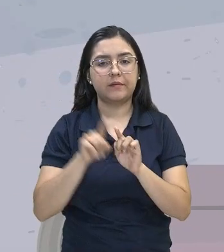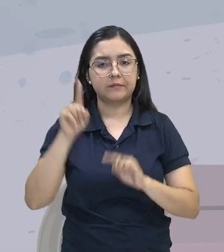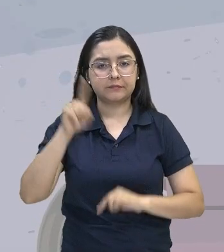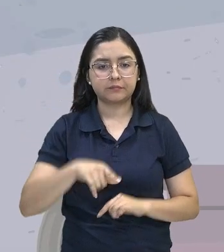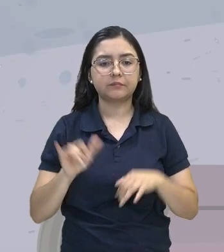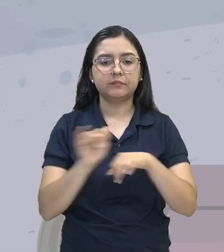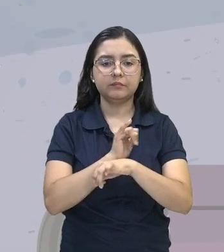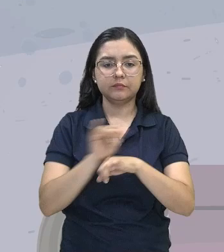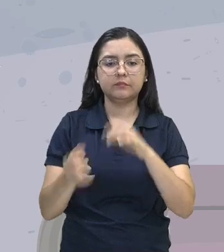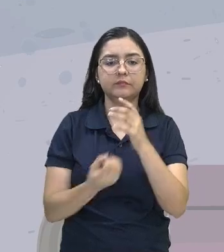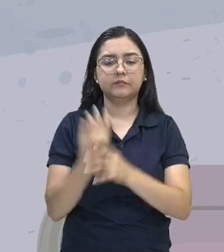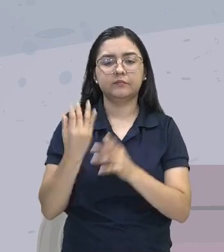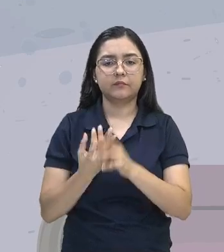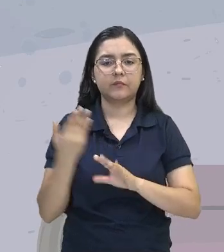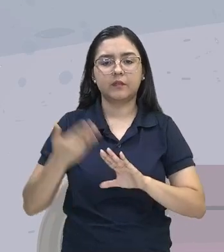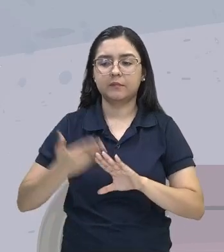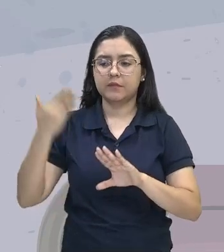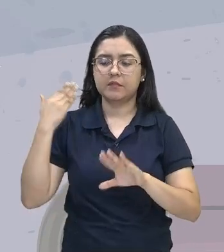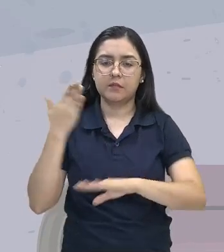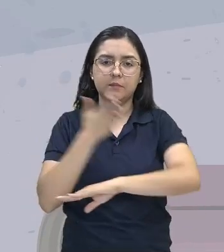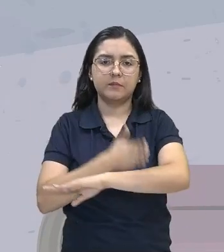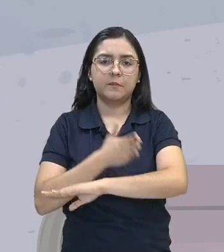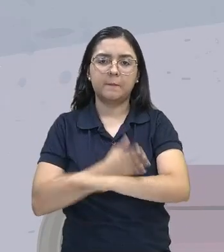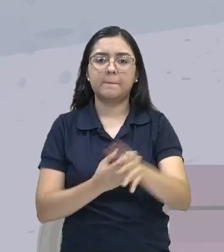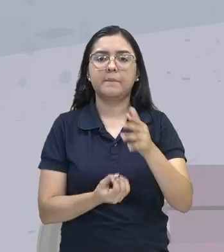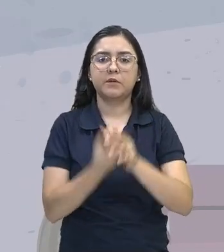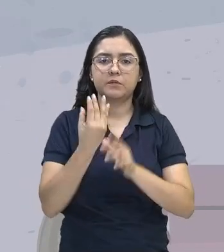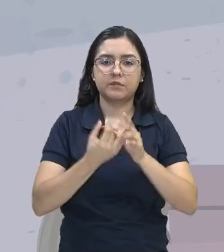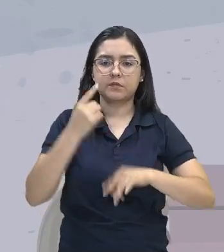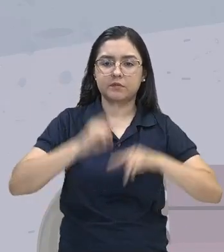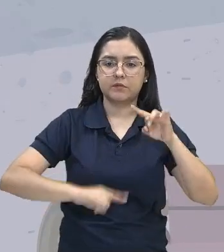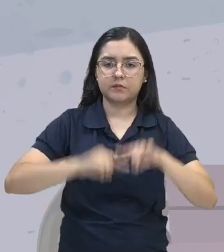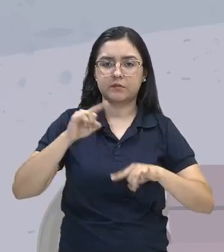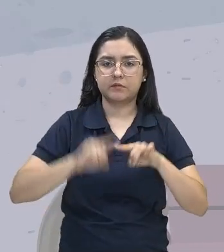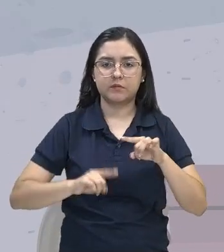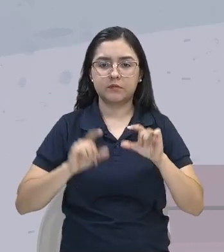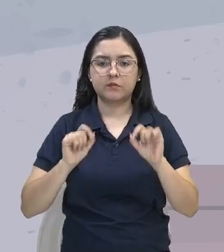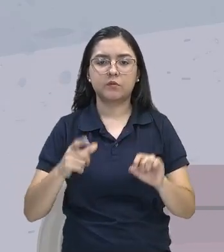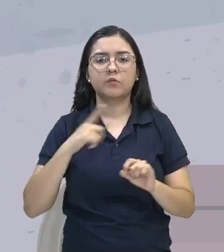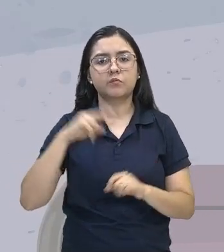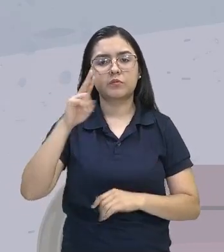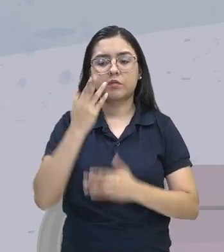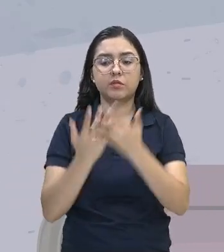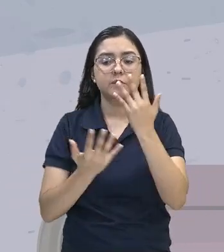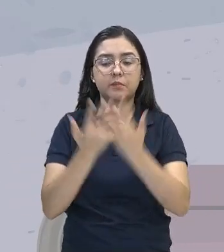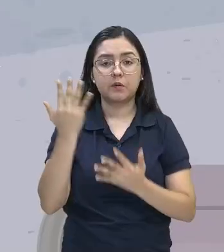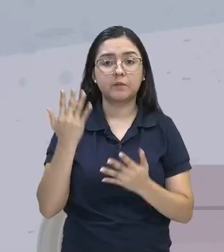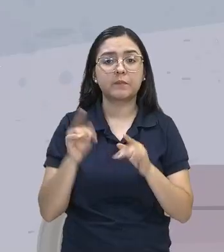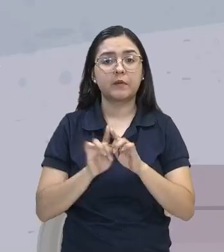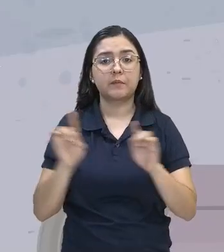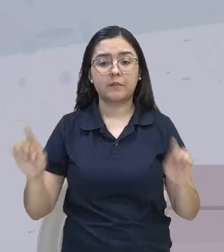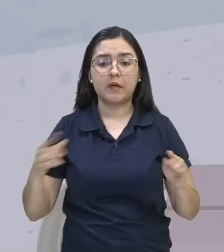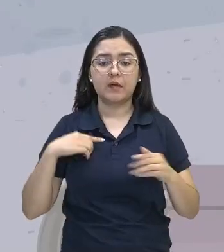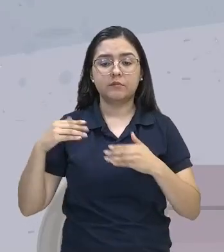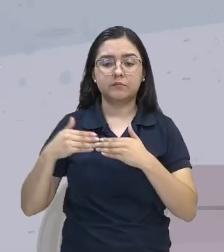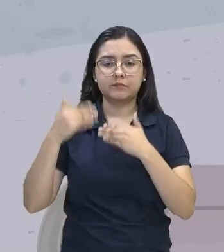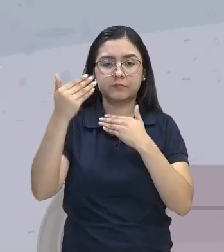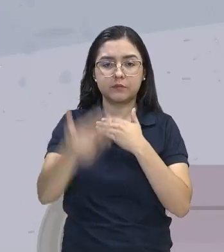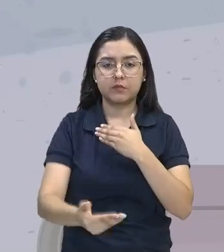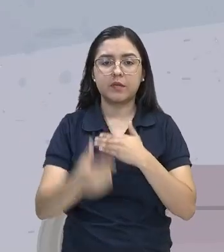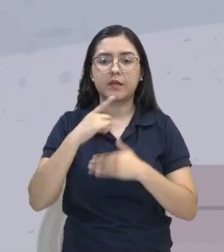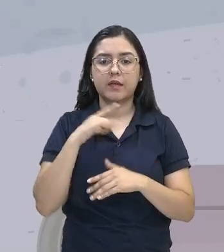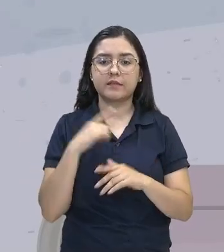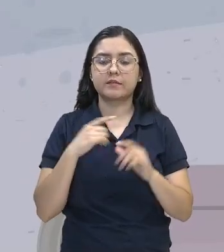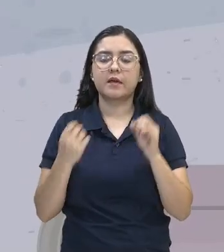na Idade Média se produzia a mercadoria de forma artesanal, com o passar dos anos, já na Era Moderna, essa forma